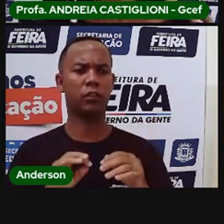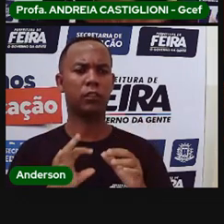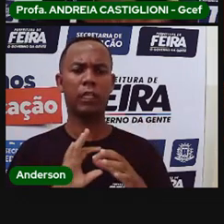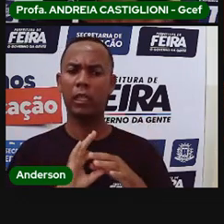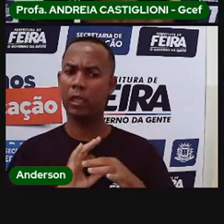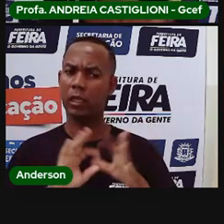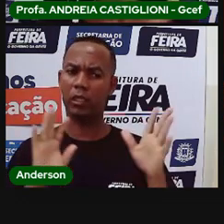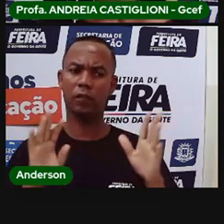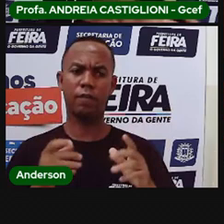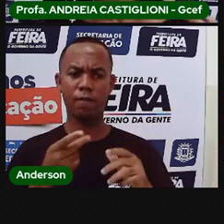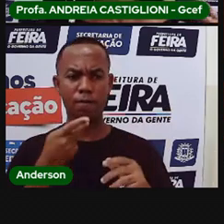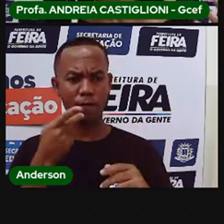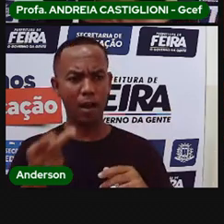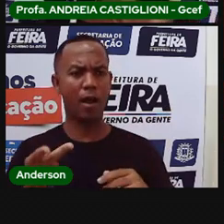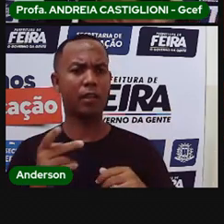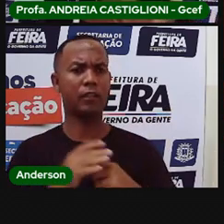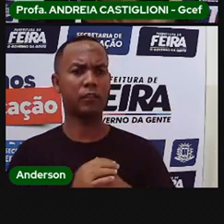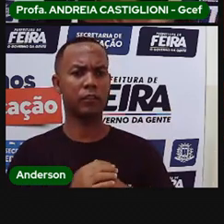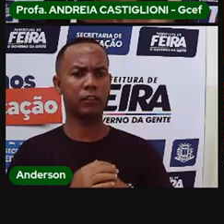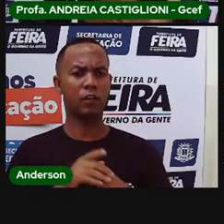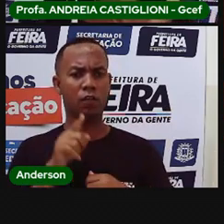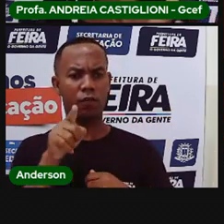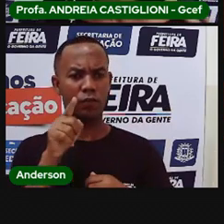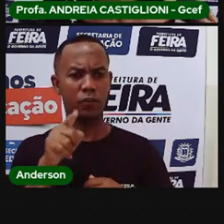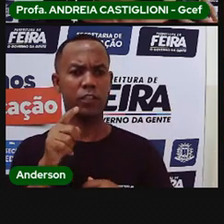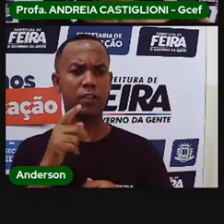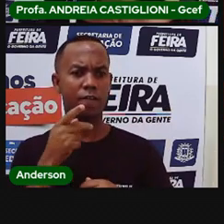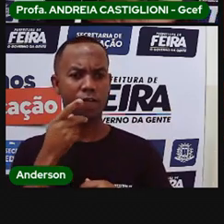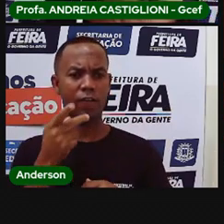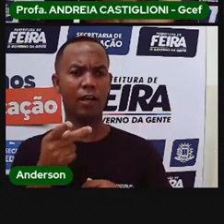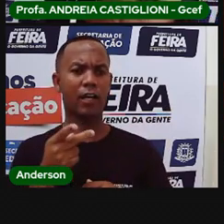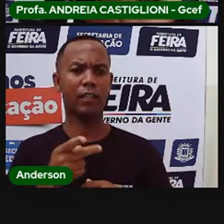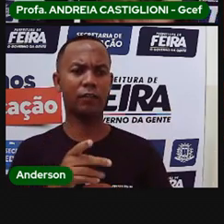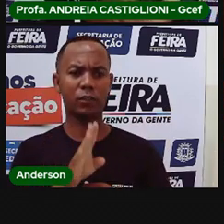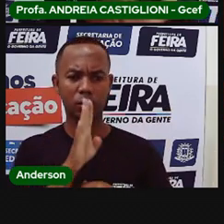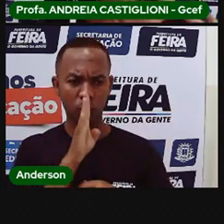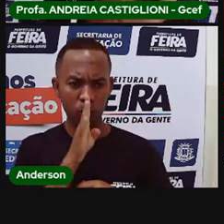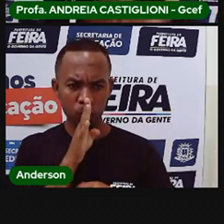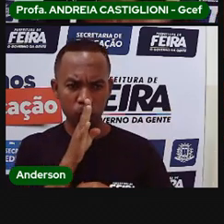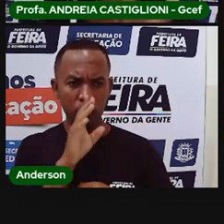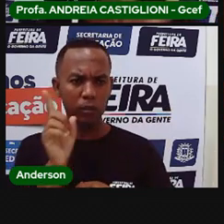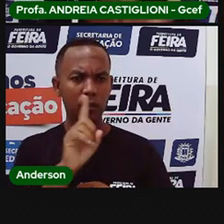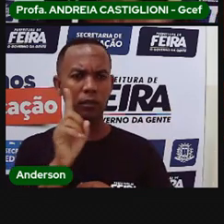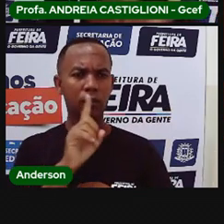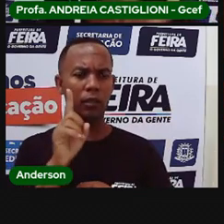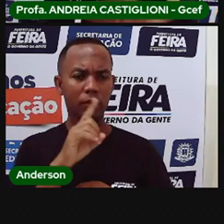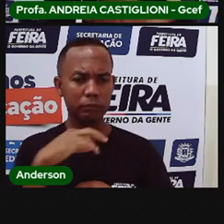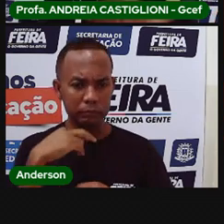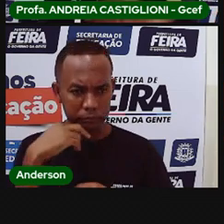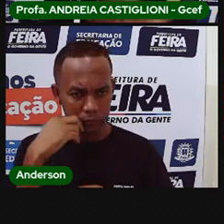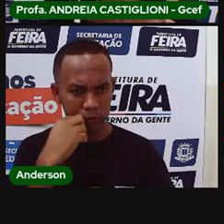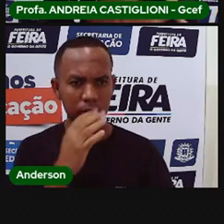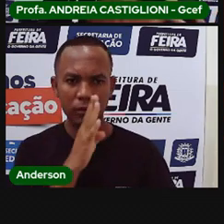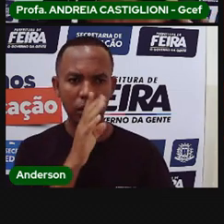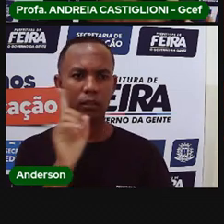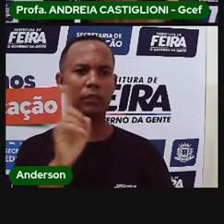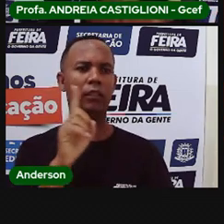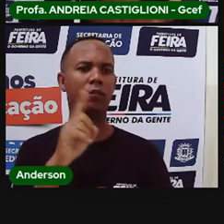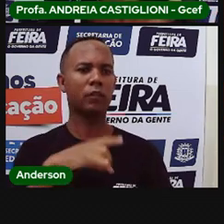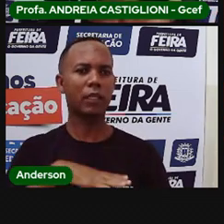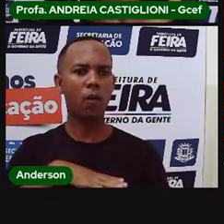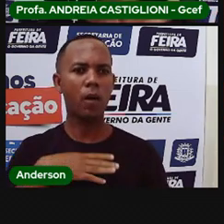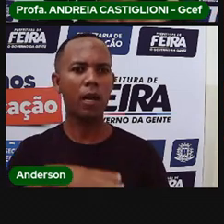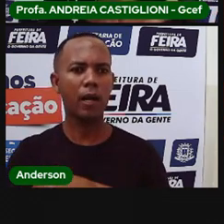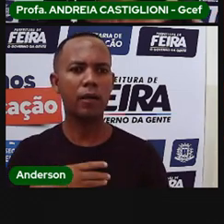se coloquem, né? Tragam a sua voz, não se calem, né? Tragam a sua voz de alguma forma para se